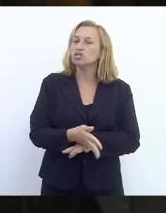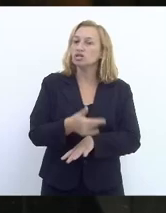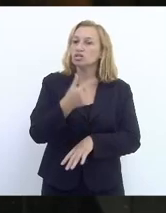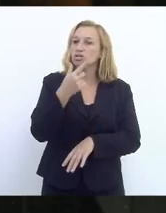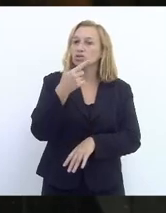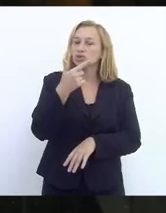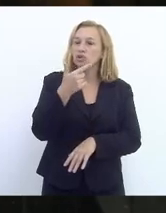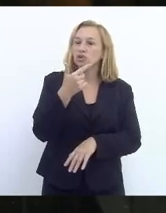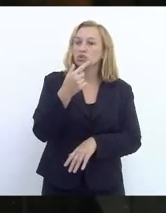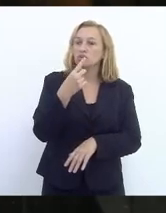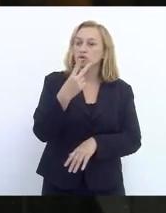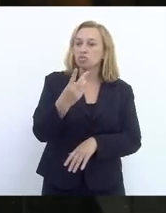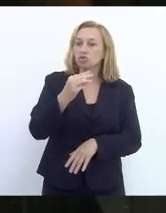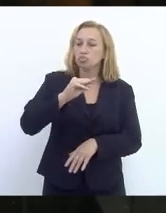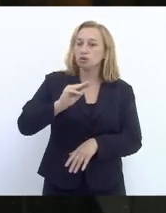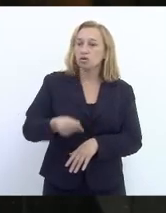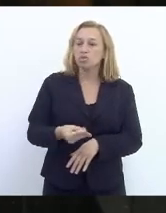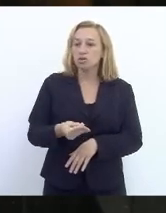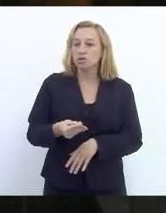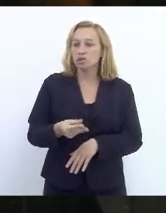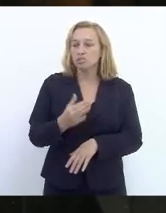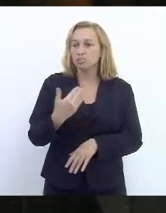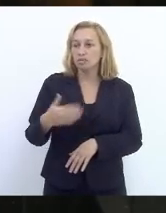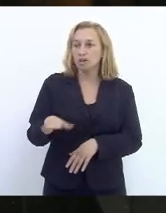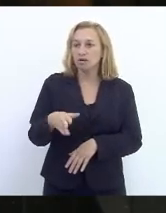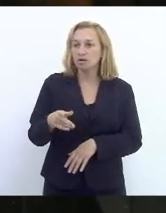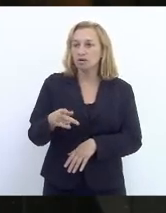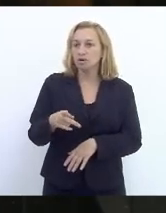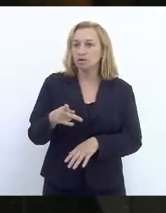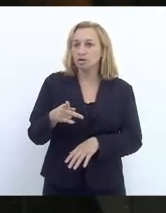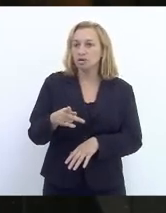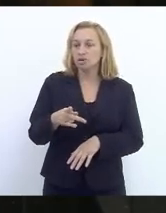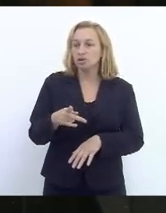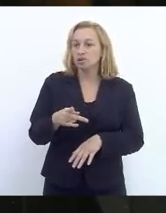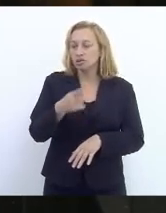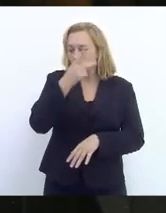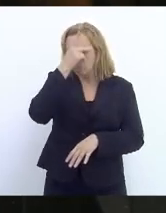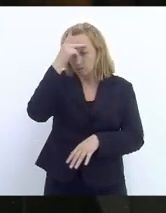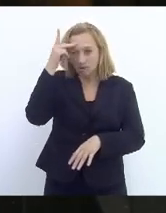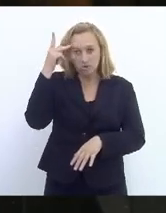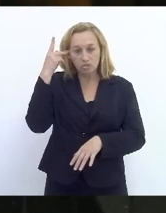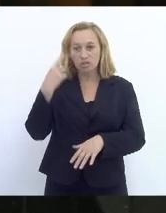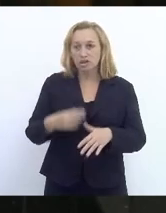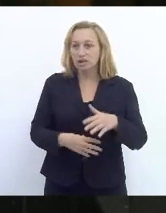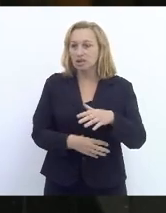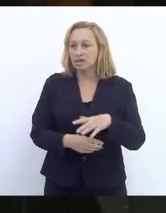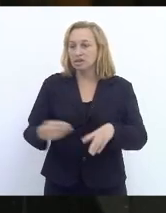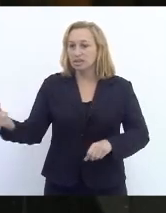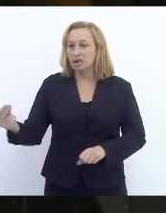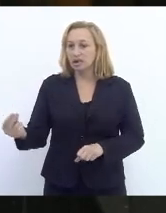e meio de refugiados entre crianças